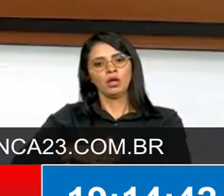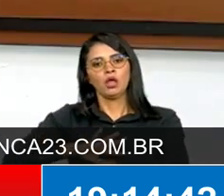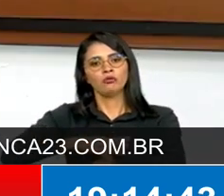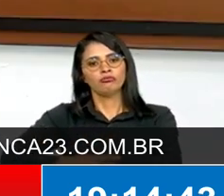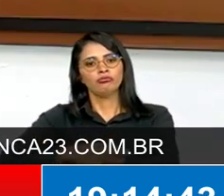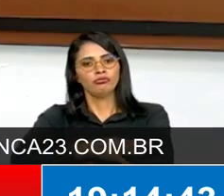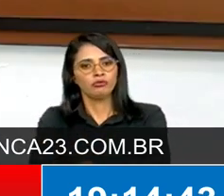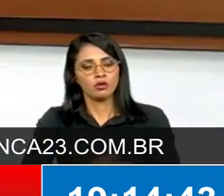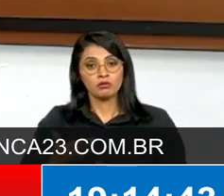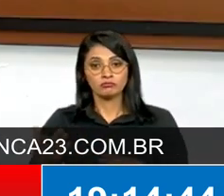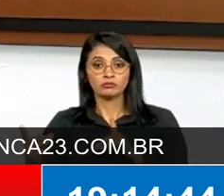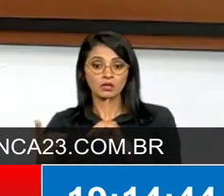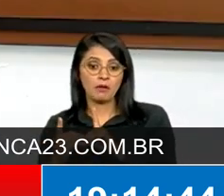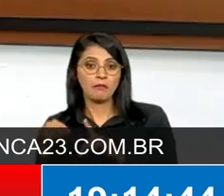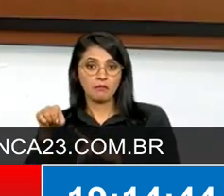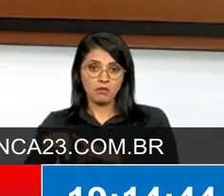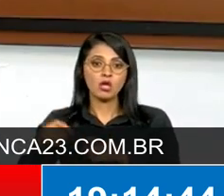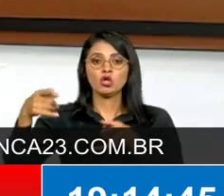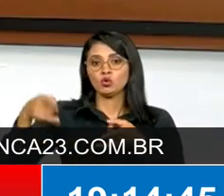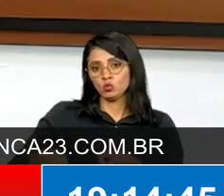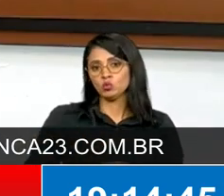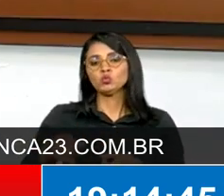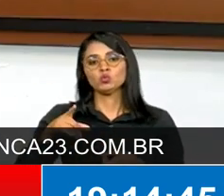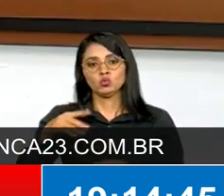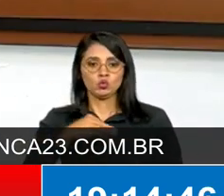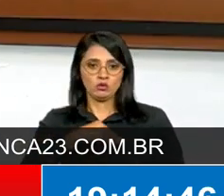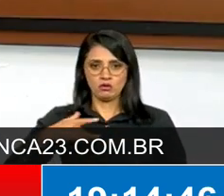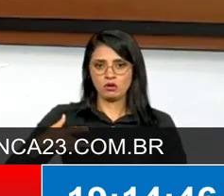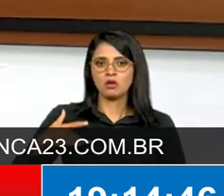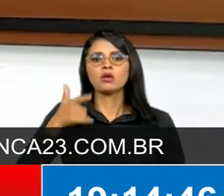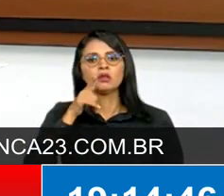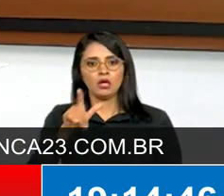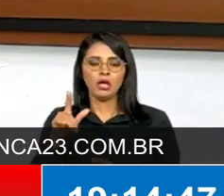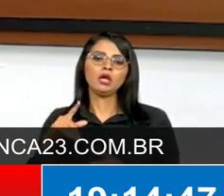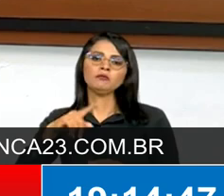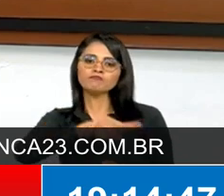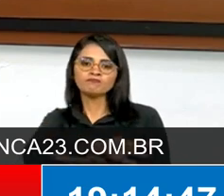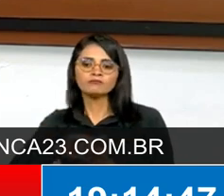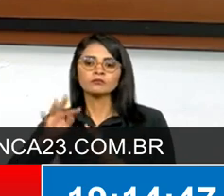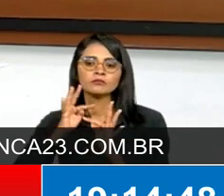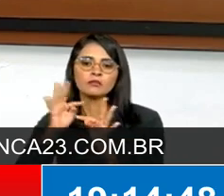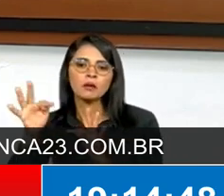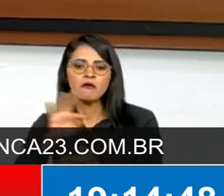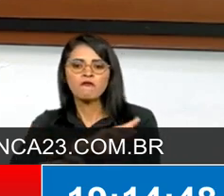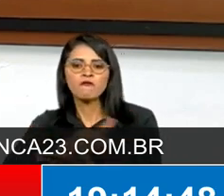Hoje o tratamento é ambulatorial, nós temos uma poliquimioterapia